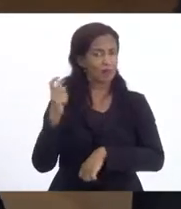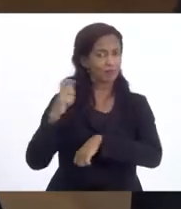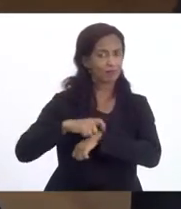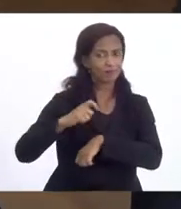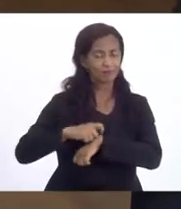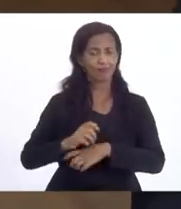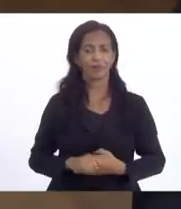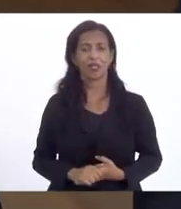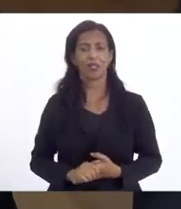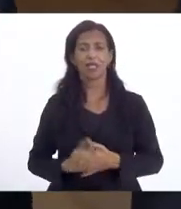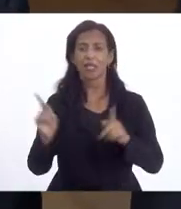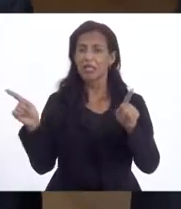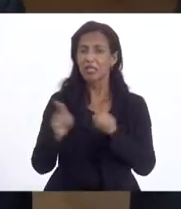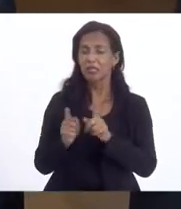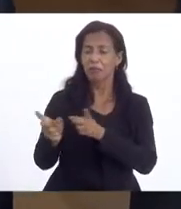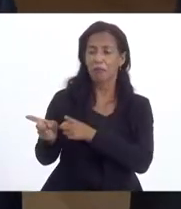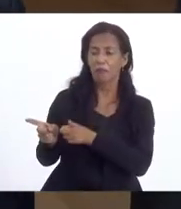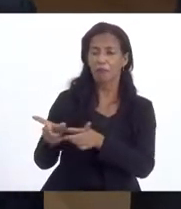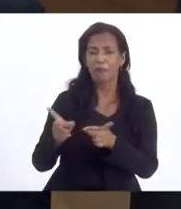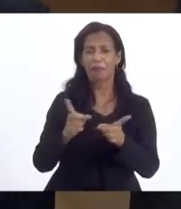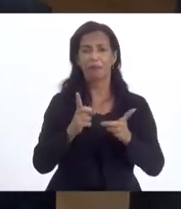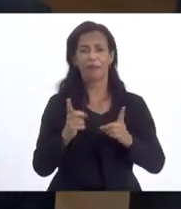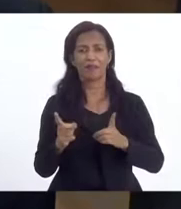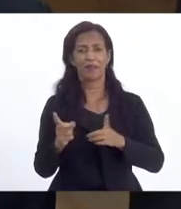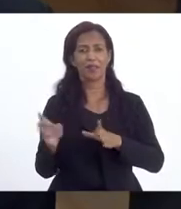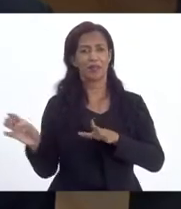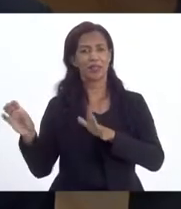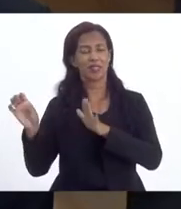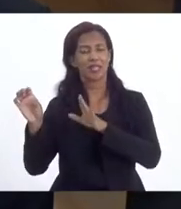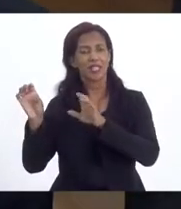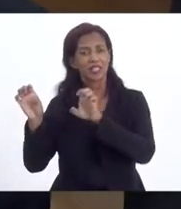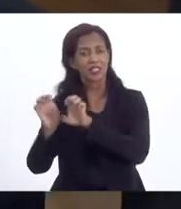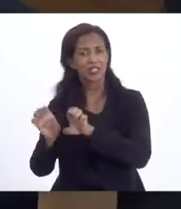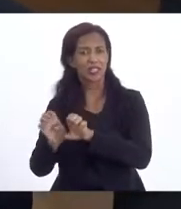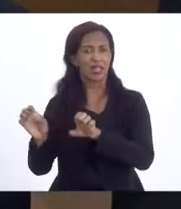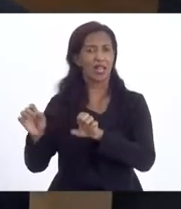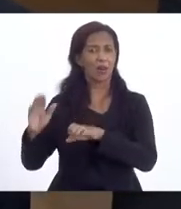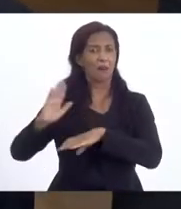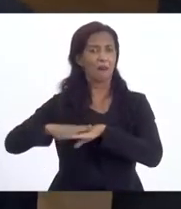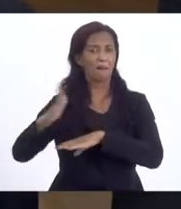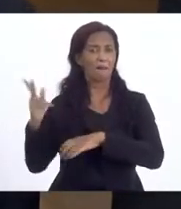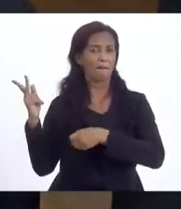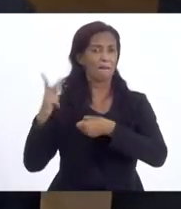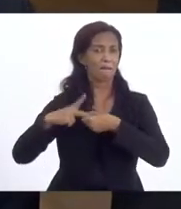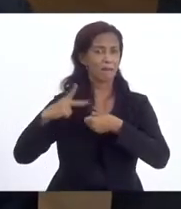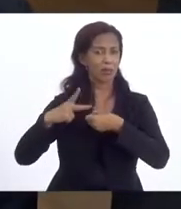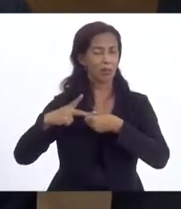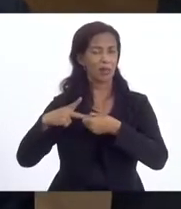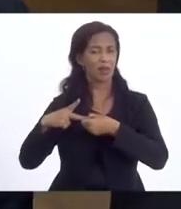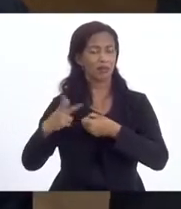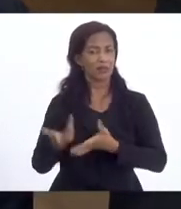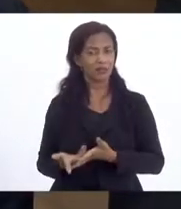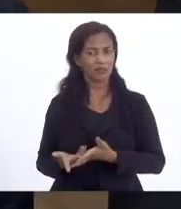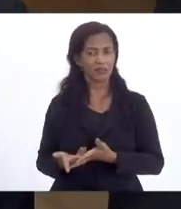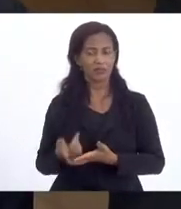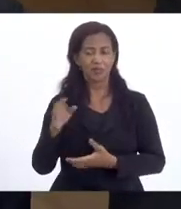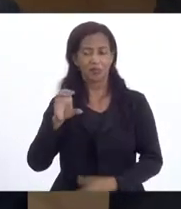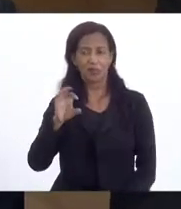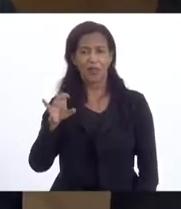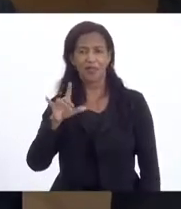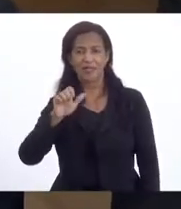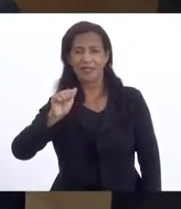para a venda da nossa estatal maior, a nossa Petrobras, Teseu, estadual, que foi a